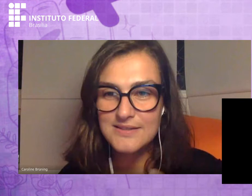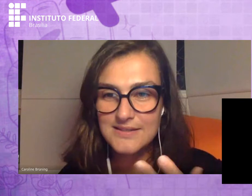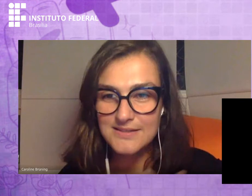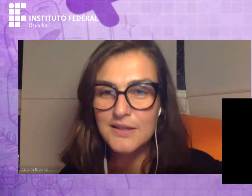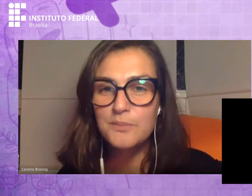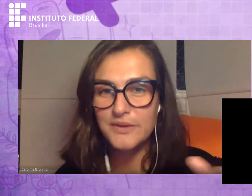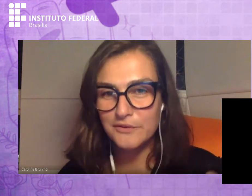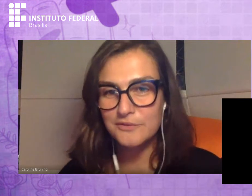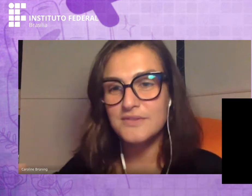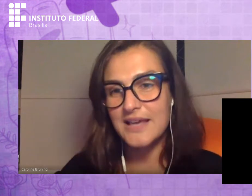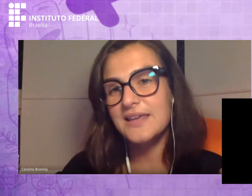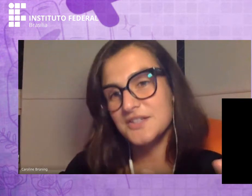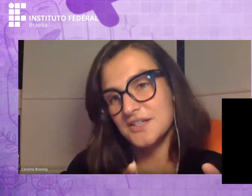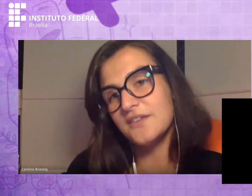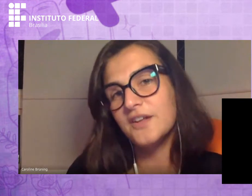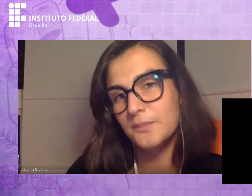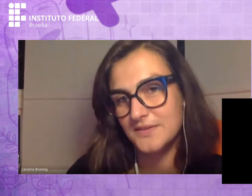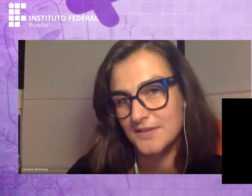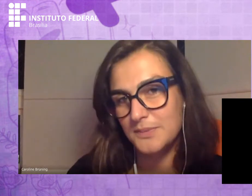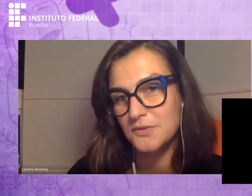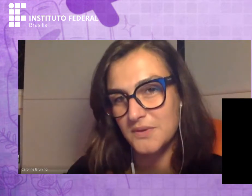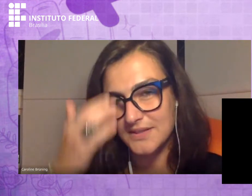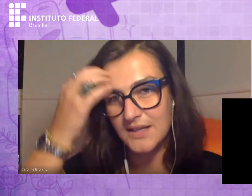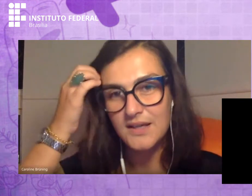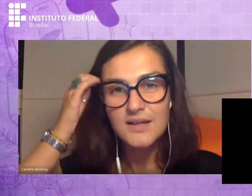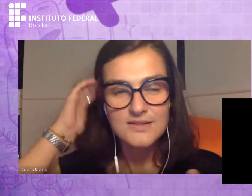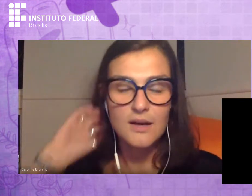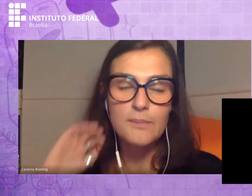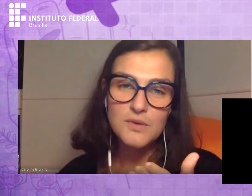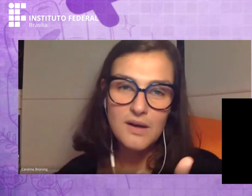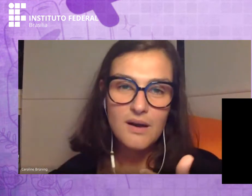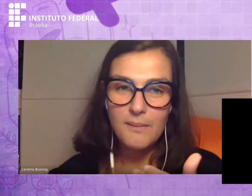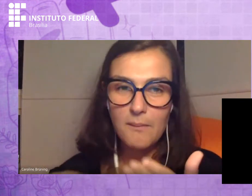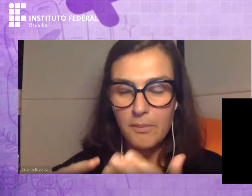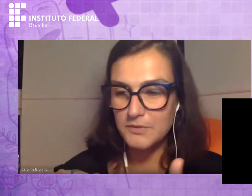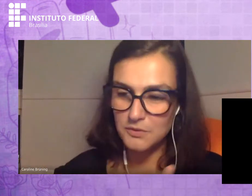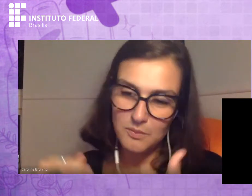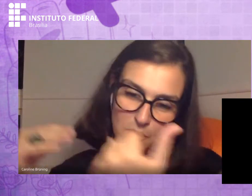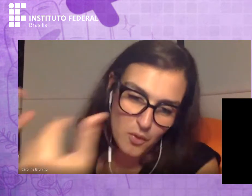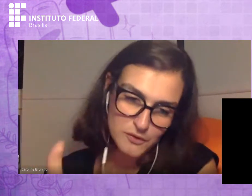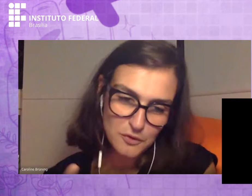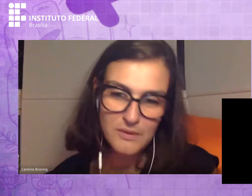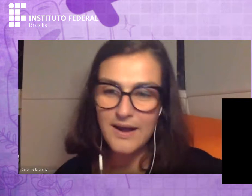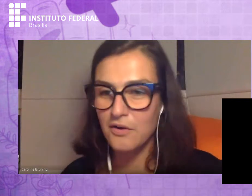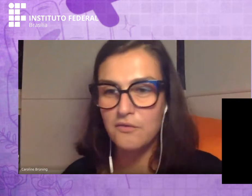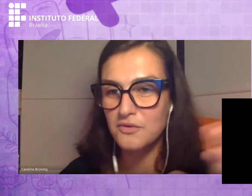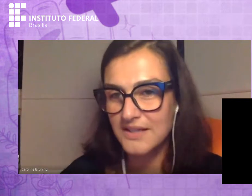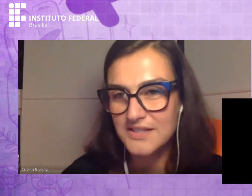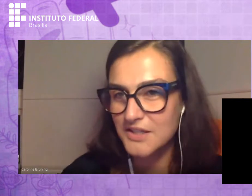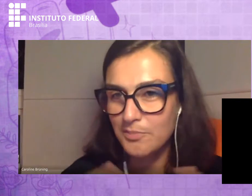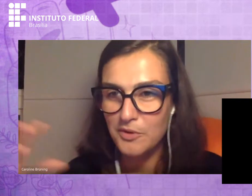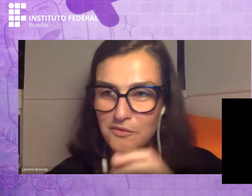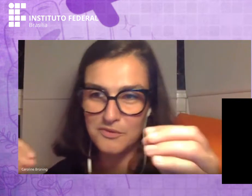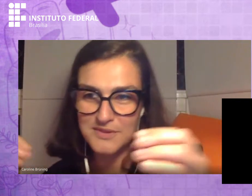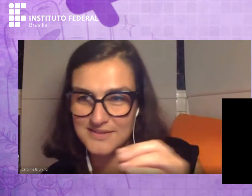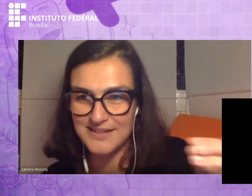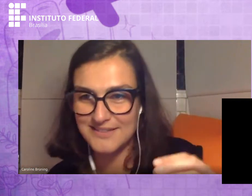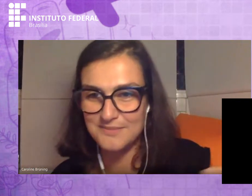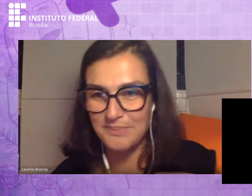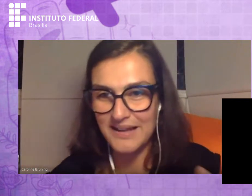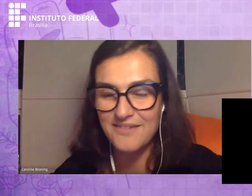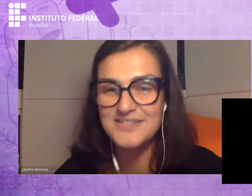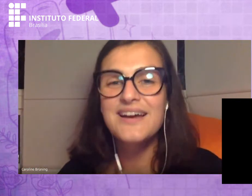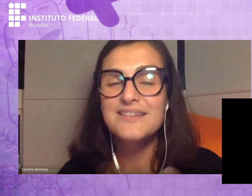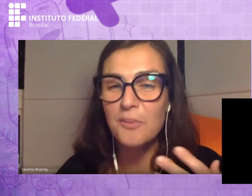seja mais assim, porque eu sei que a gente está falando para essas pessoas, né? Se é uma pessoa de um outro lugar, eu não vou usar tipo, eu não vou usar